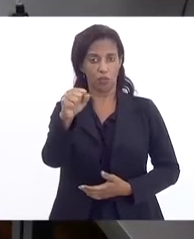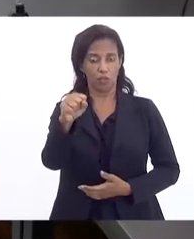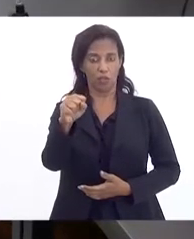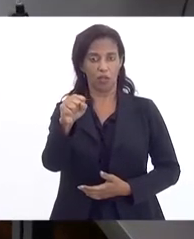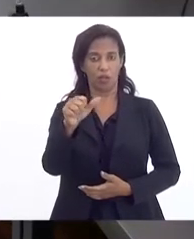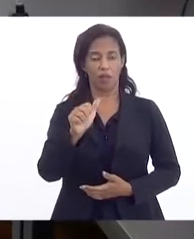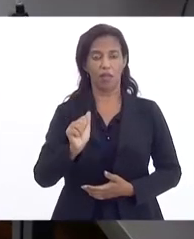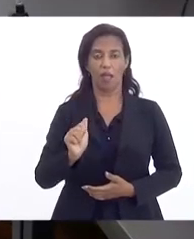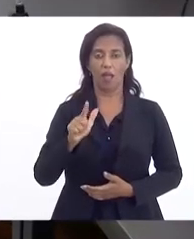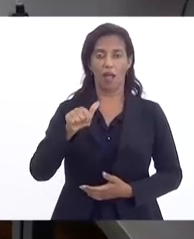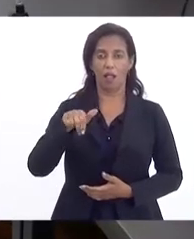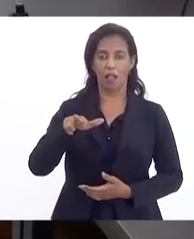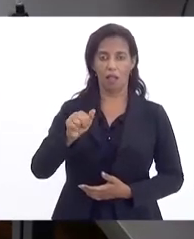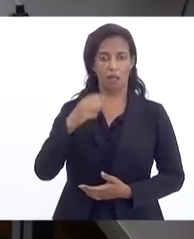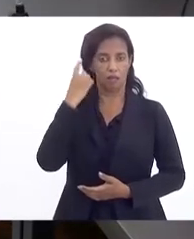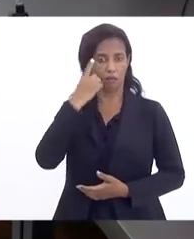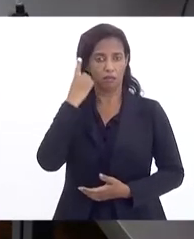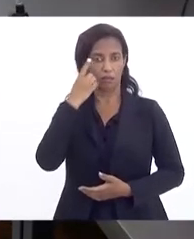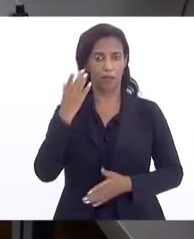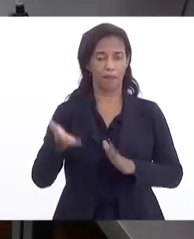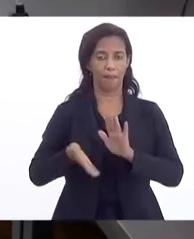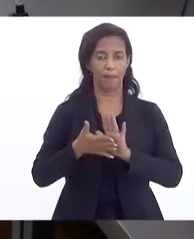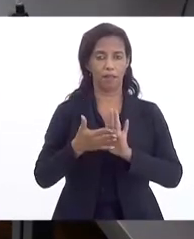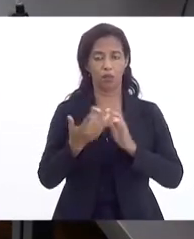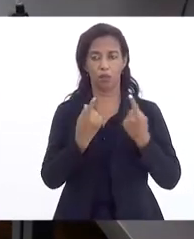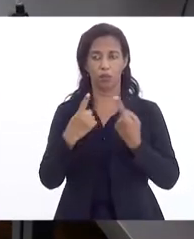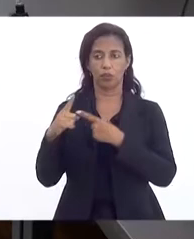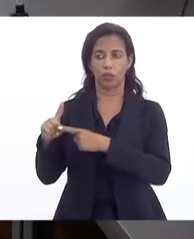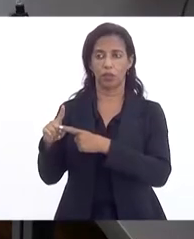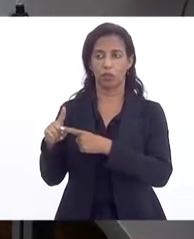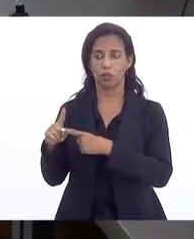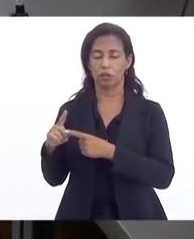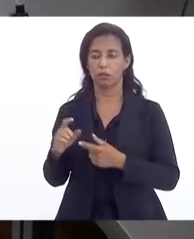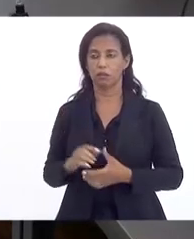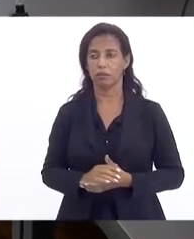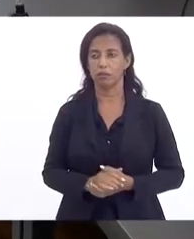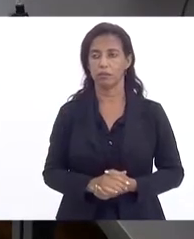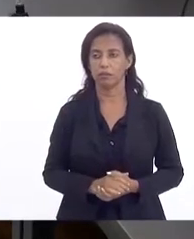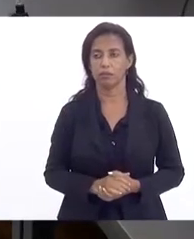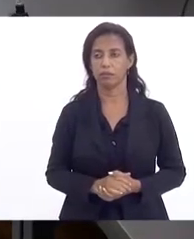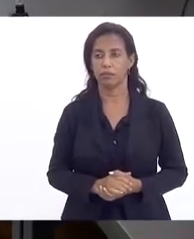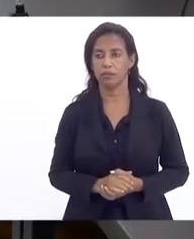deputada Alana Passos. Parecer é contrário. Vista, presidente.